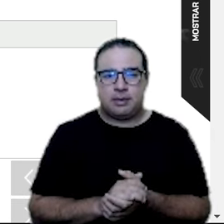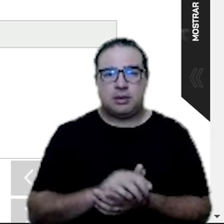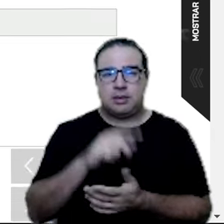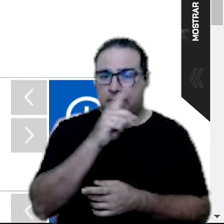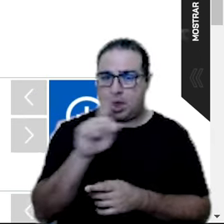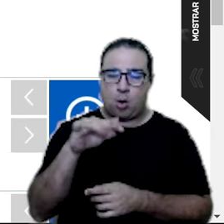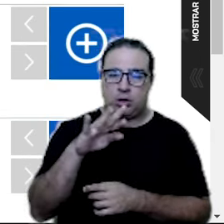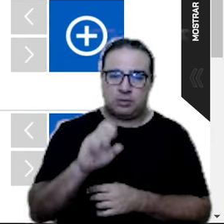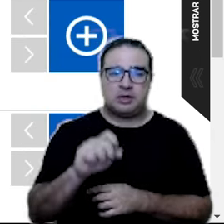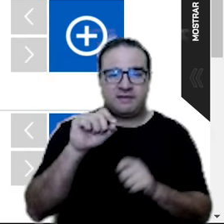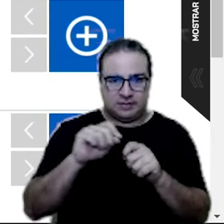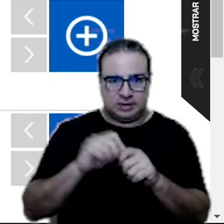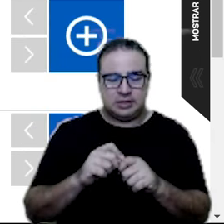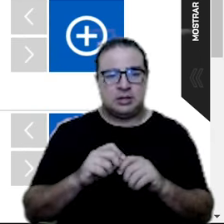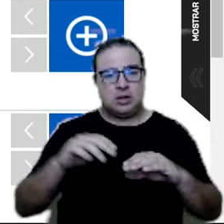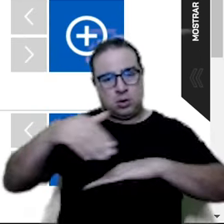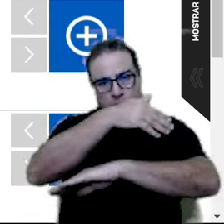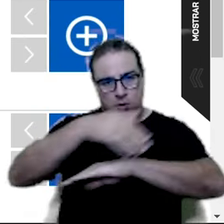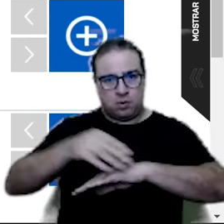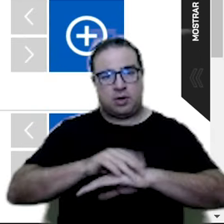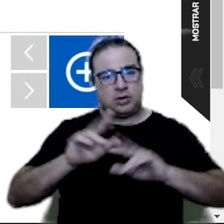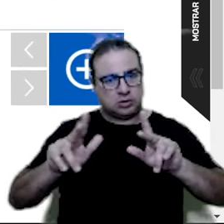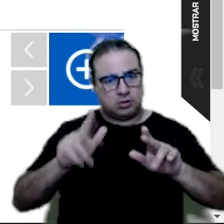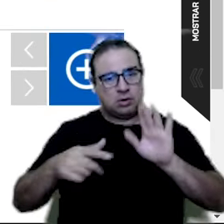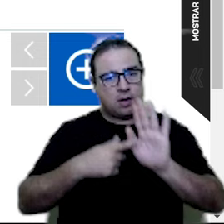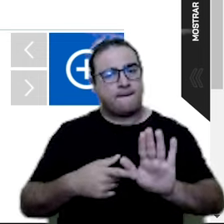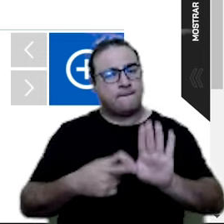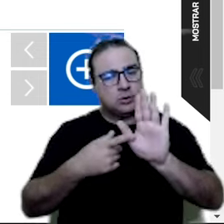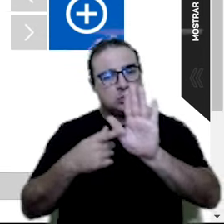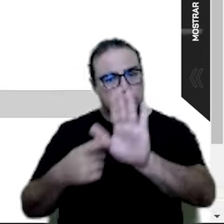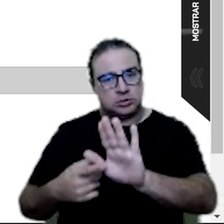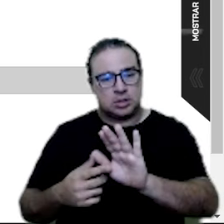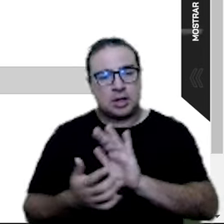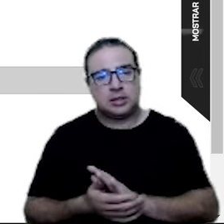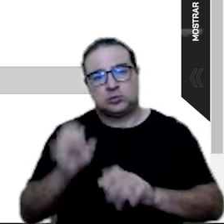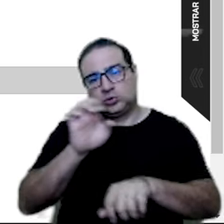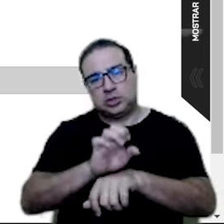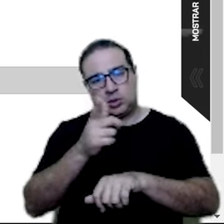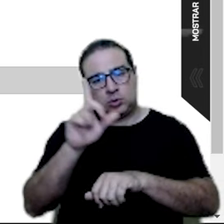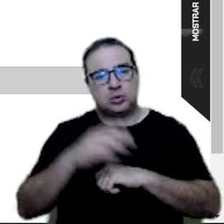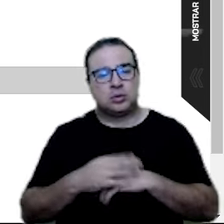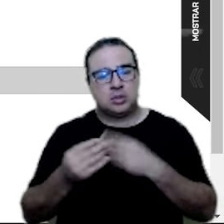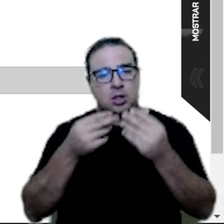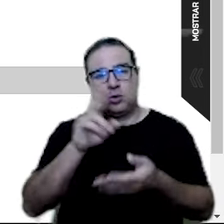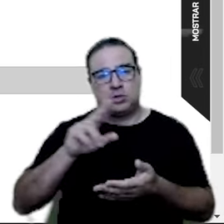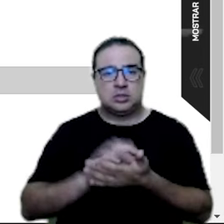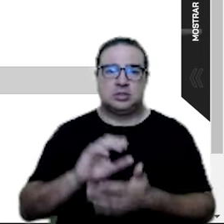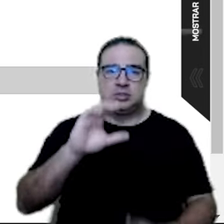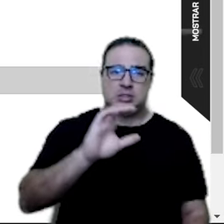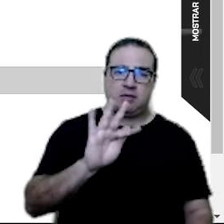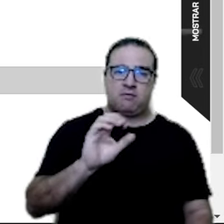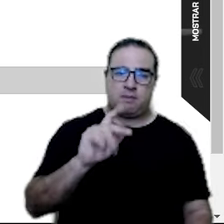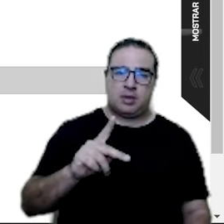não contribuinte aqui ele tem os endereços distintos eu posso apontar para outro estado eu tô usando uma